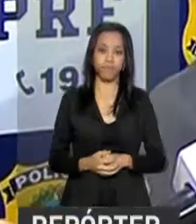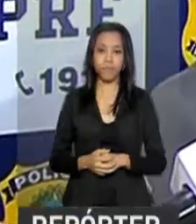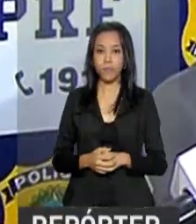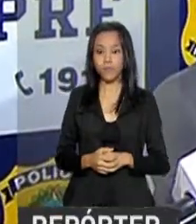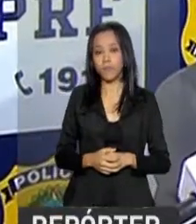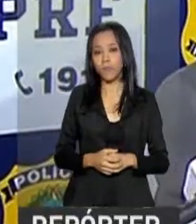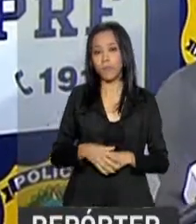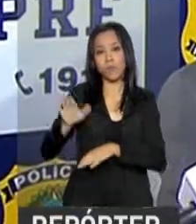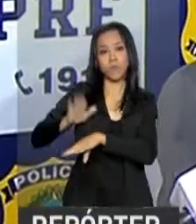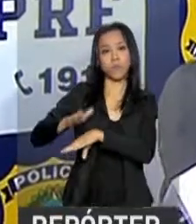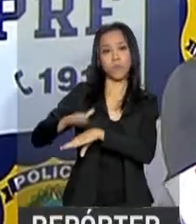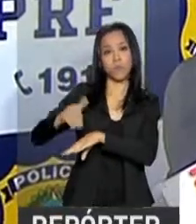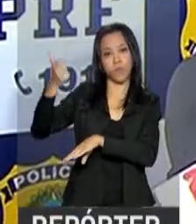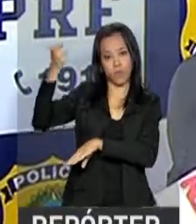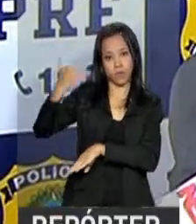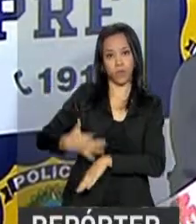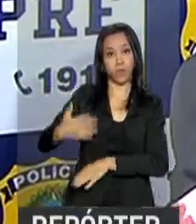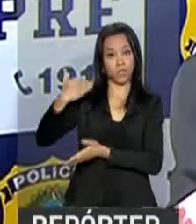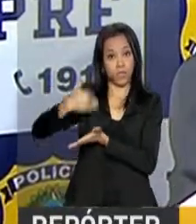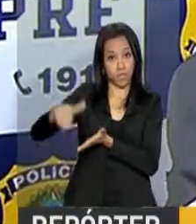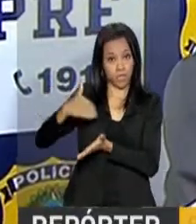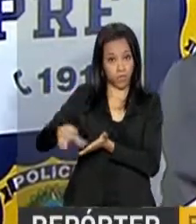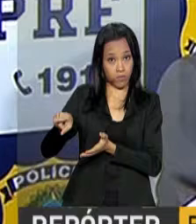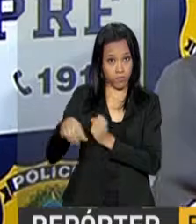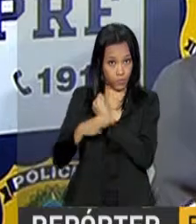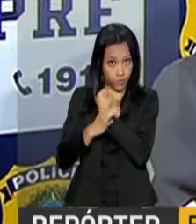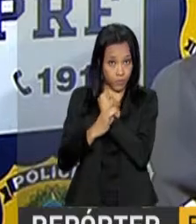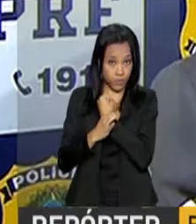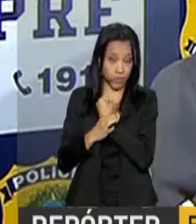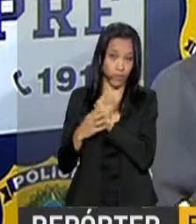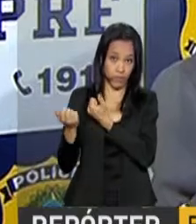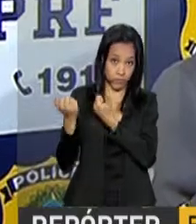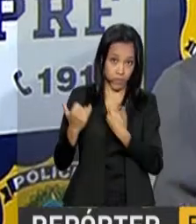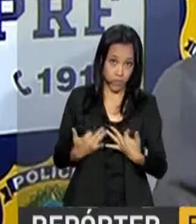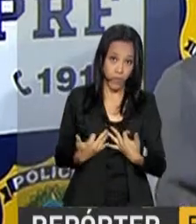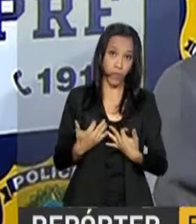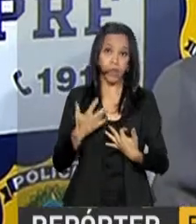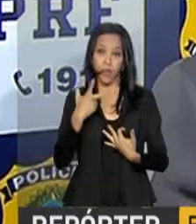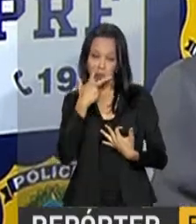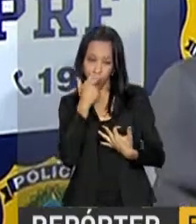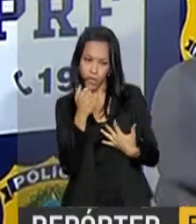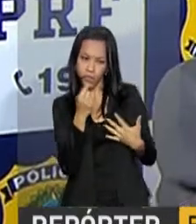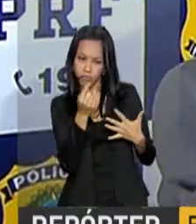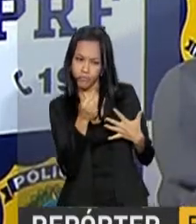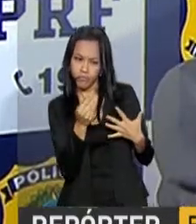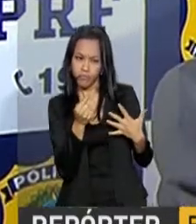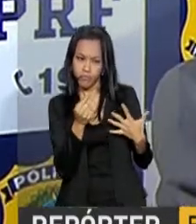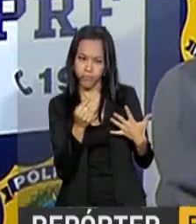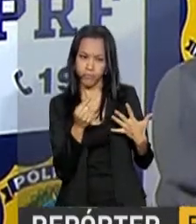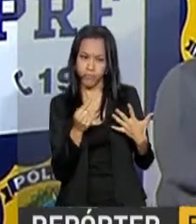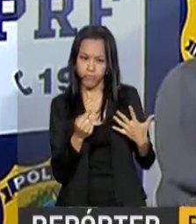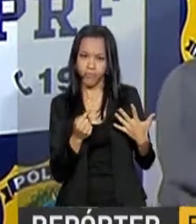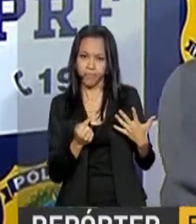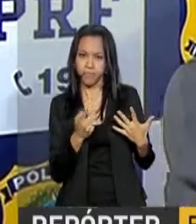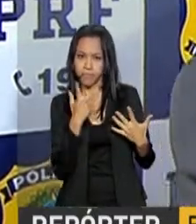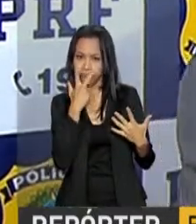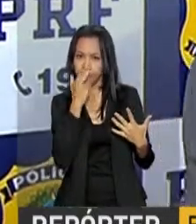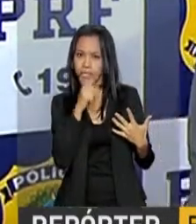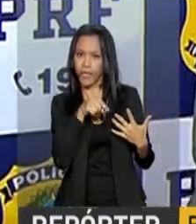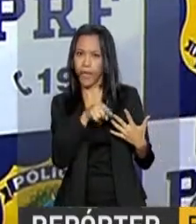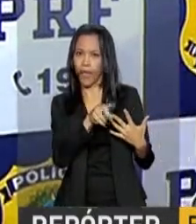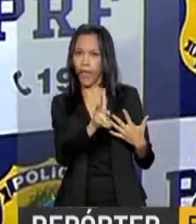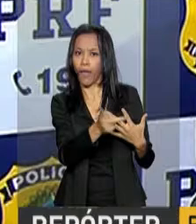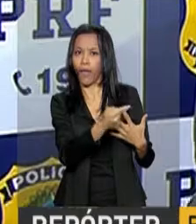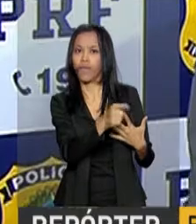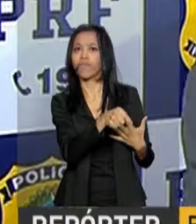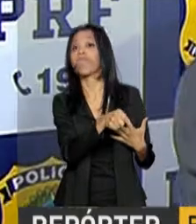o secretário de segurança general richa os indícios apontam as possibilidades apontam para um crime de